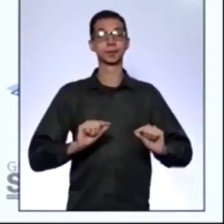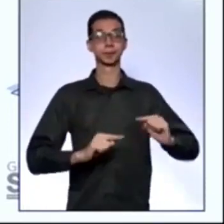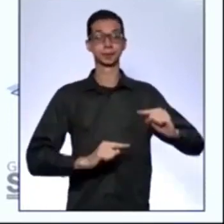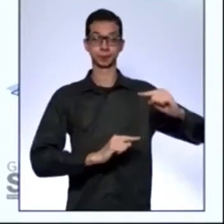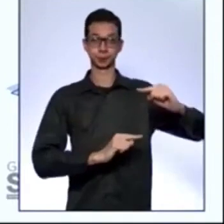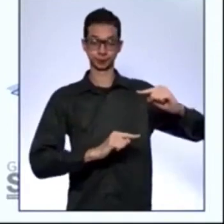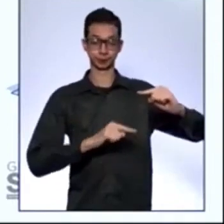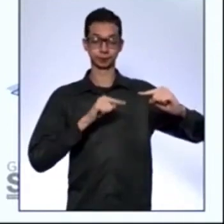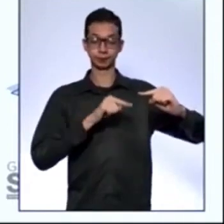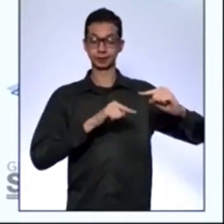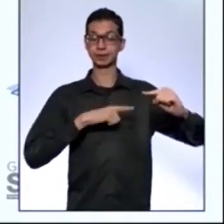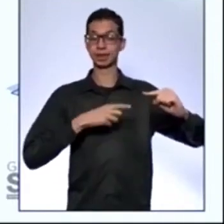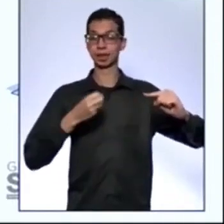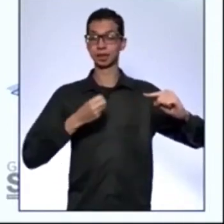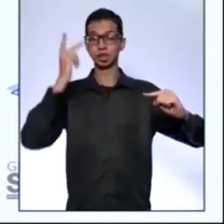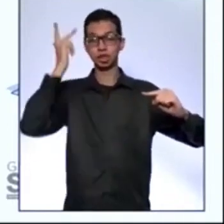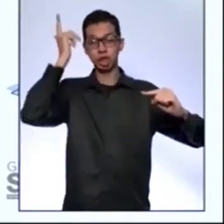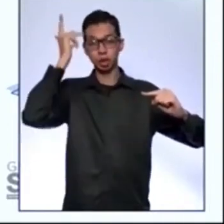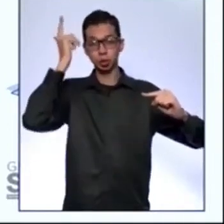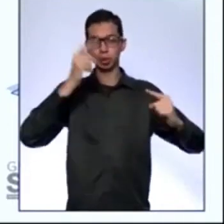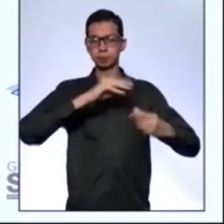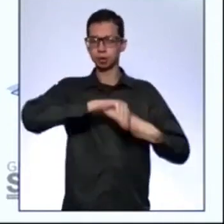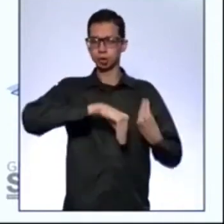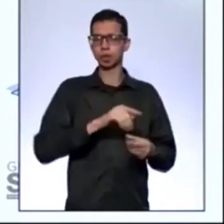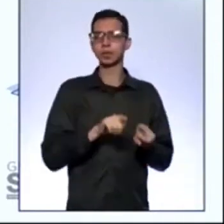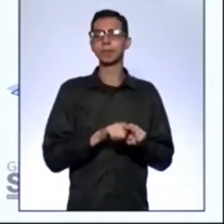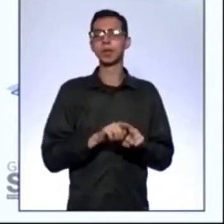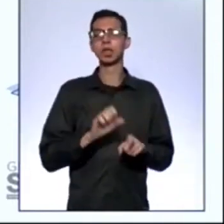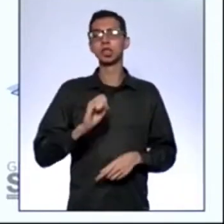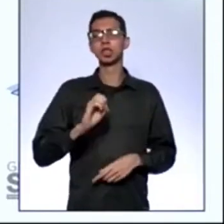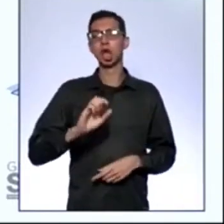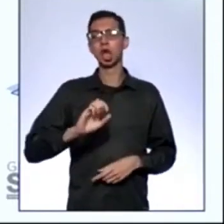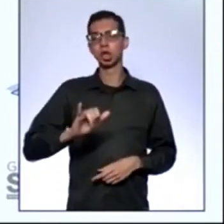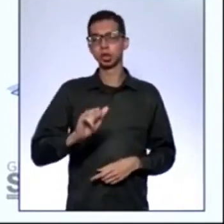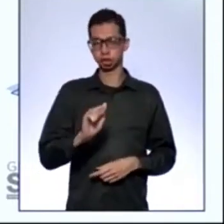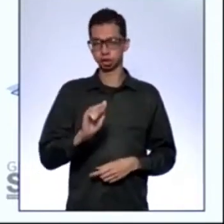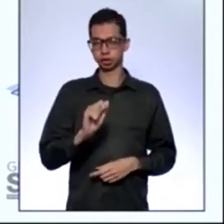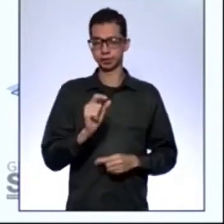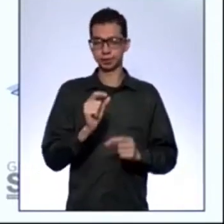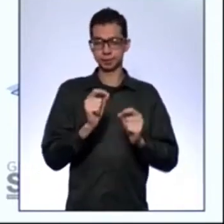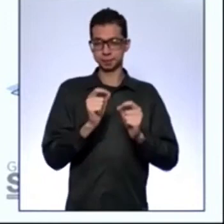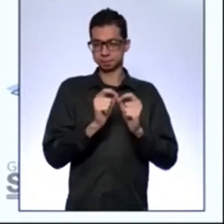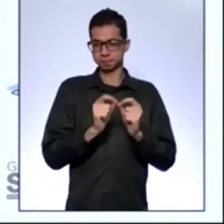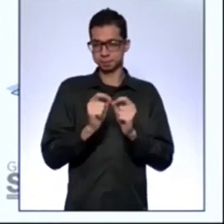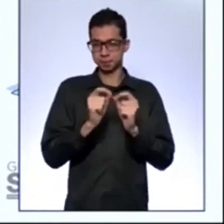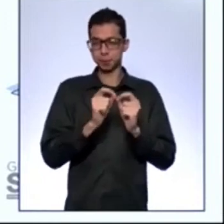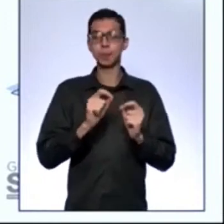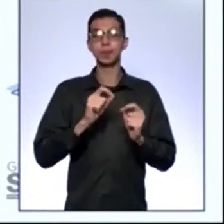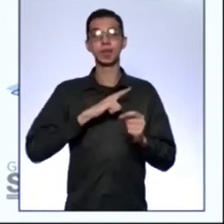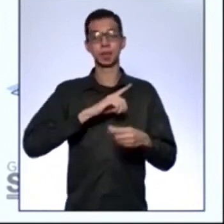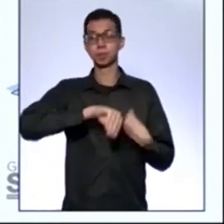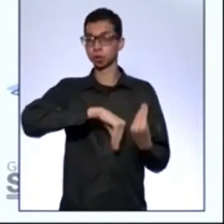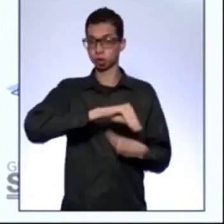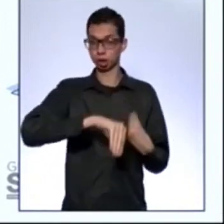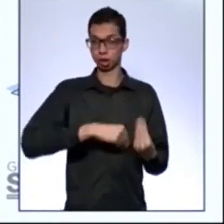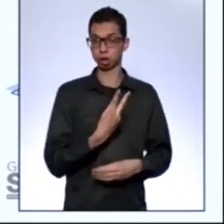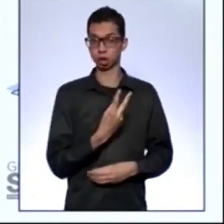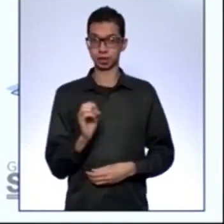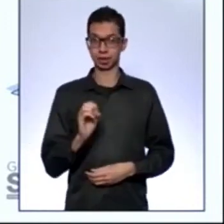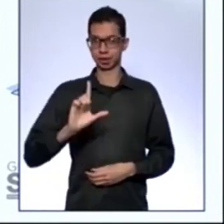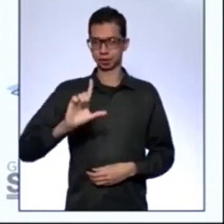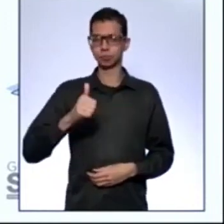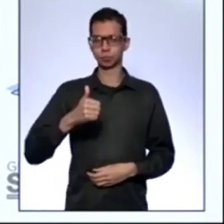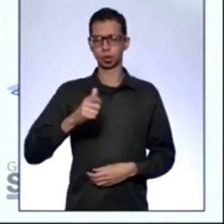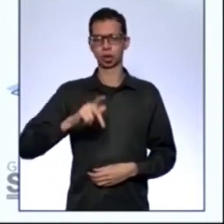de leite natural e de lei de soja num total de 200 litros é tudo misturado ele gente